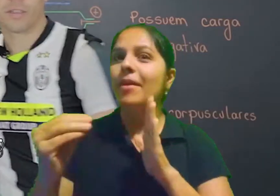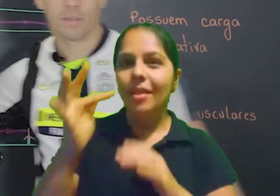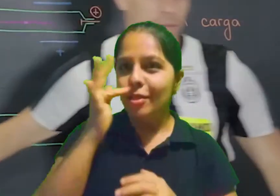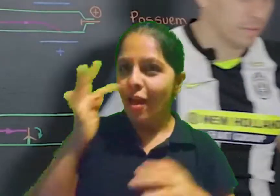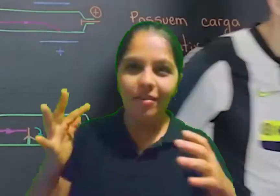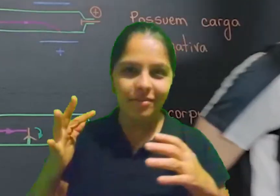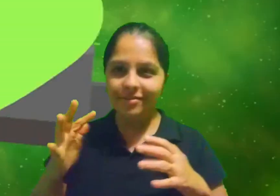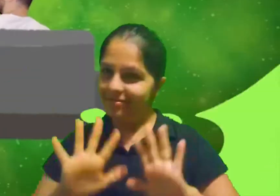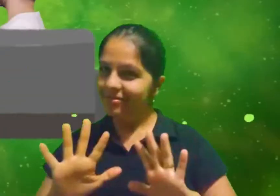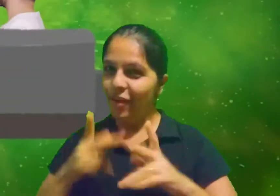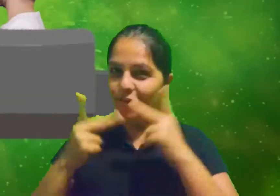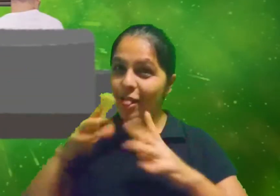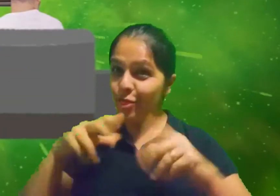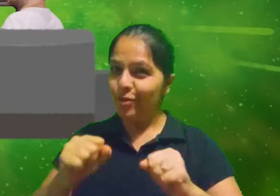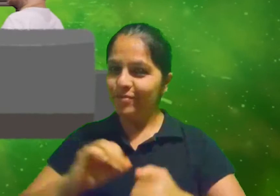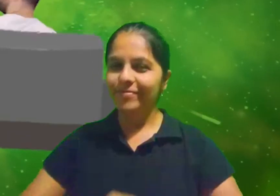vinheta.